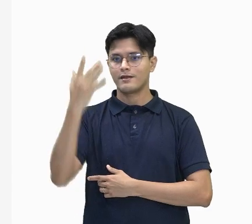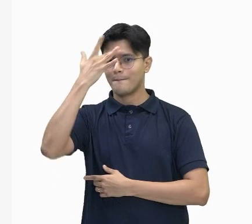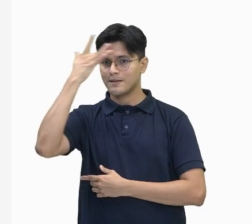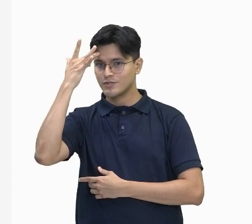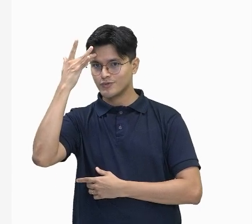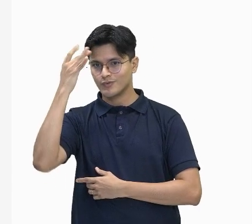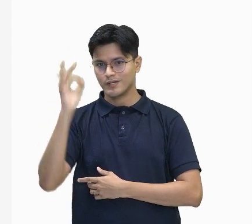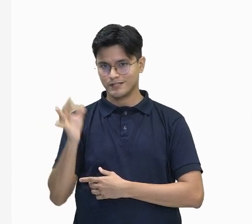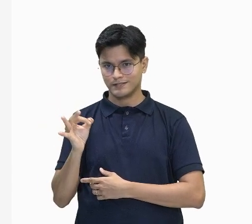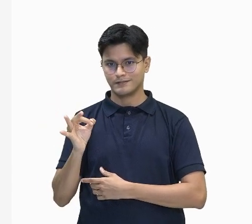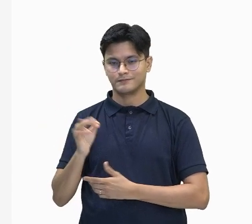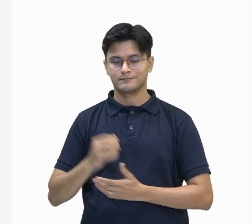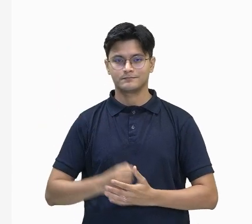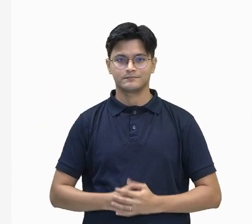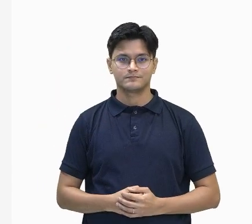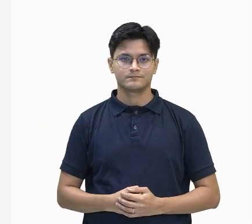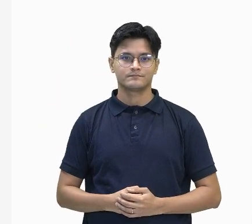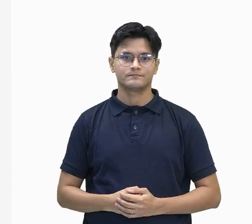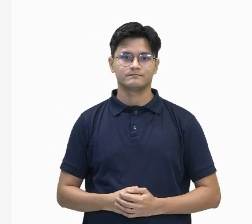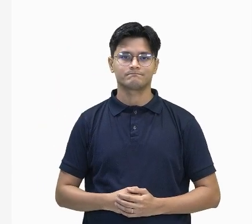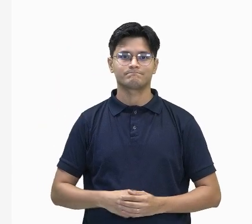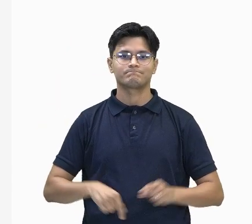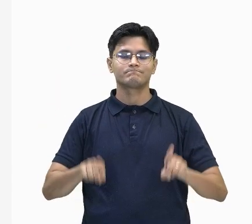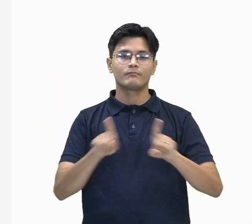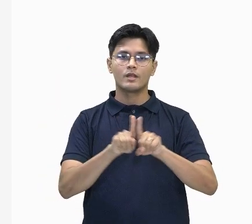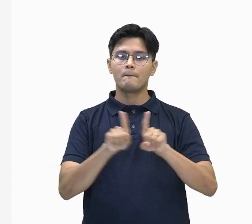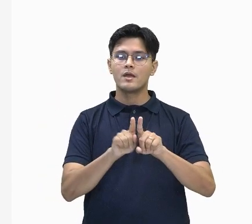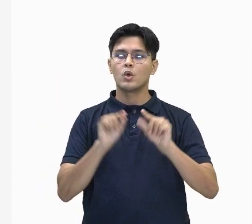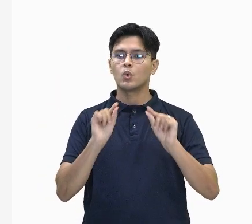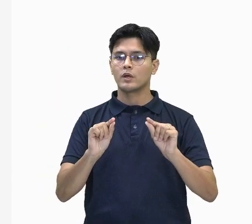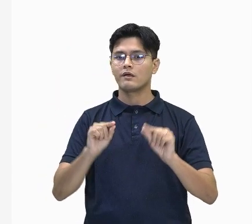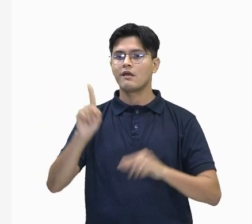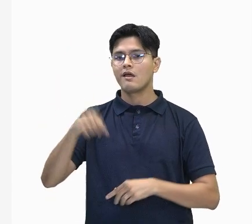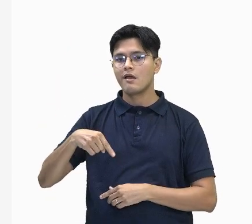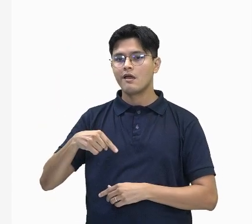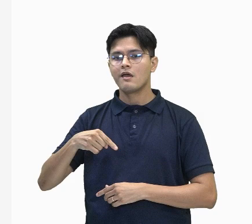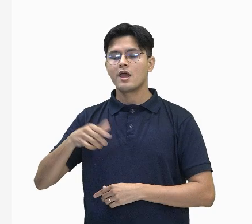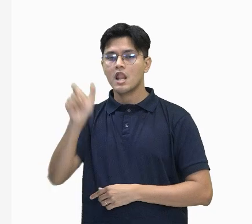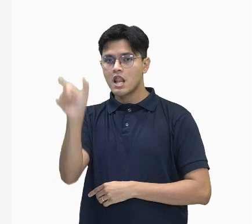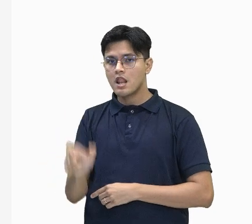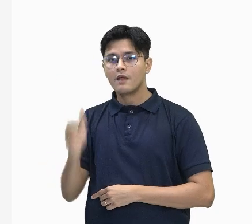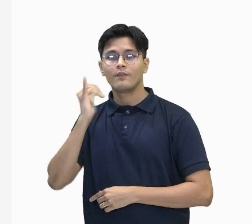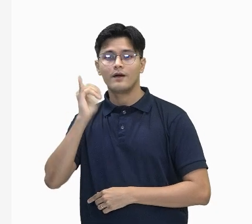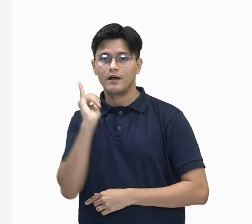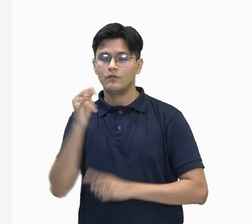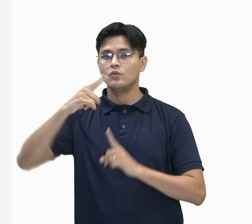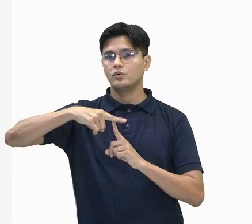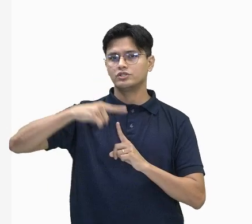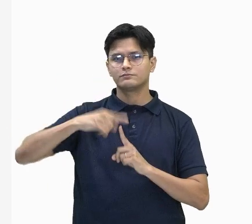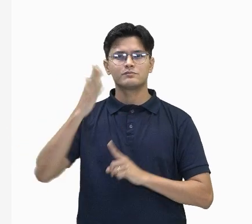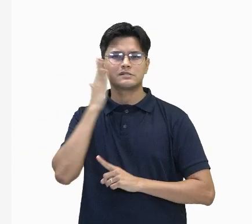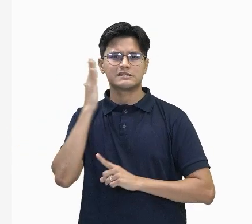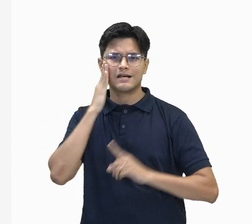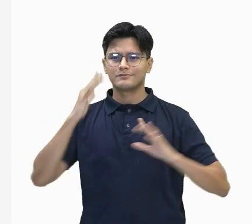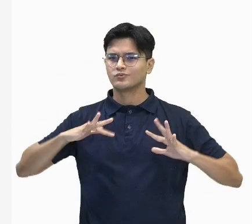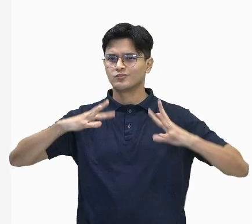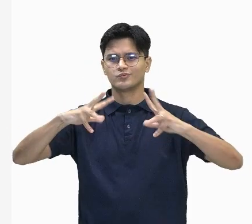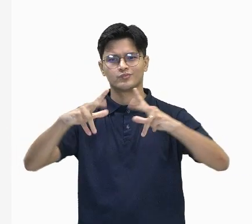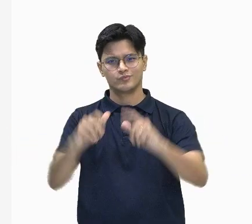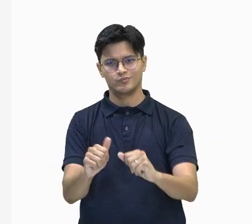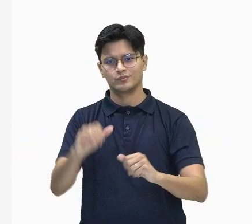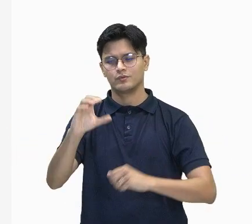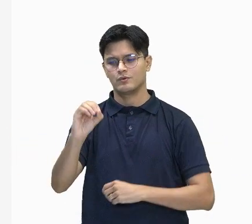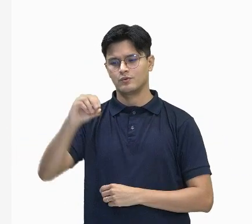terceira pessoa e ele é um narrador onisciente. O